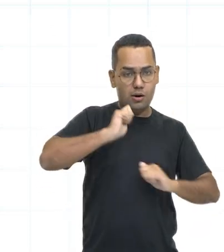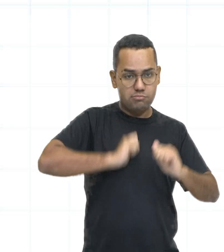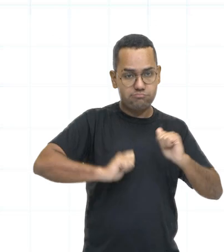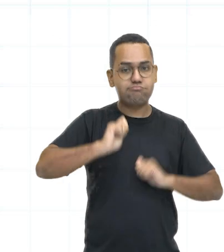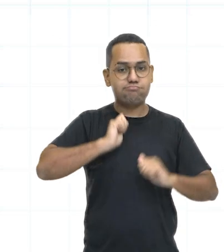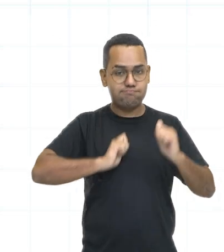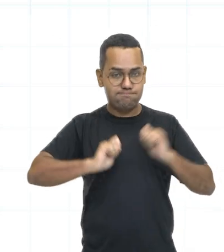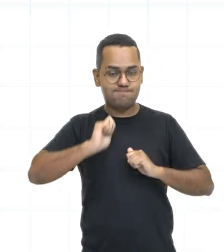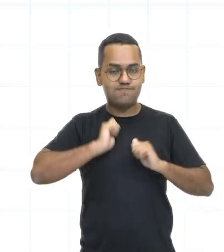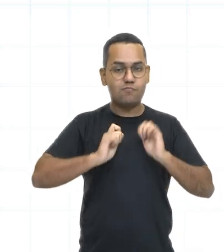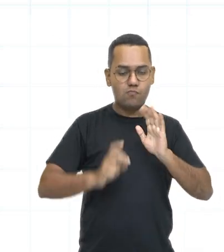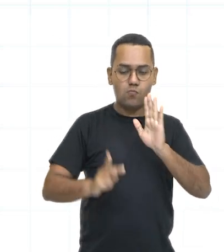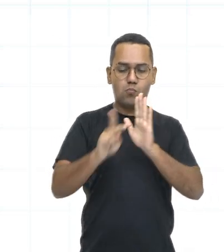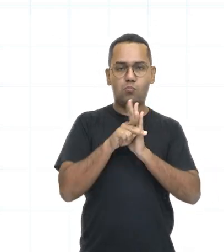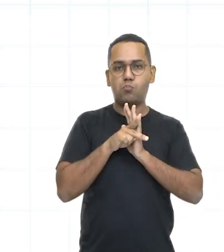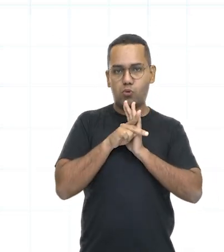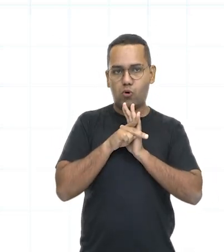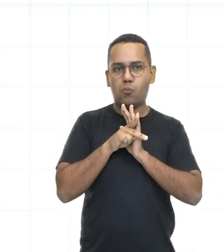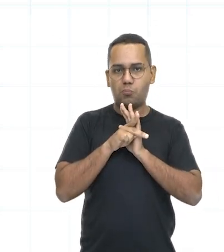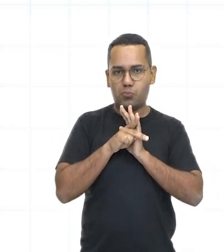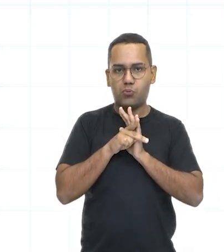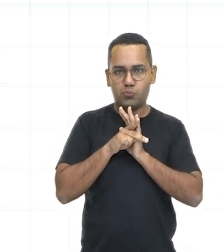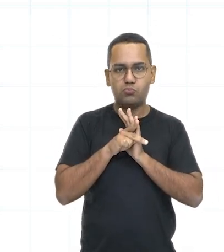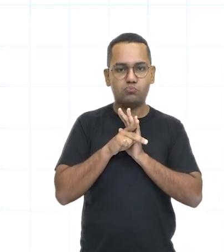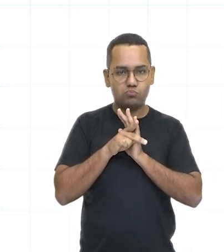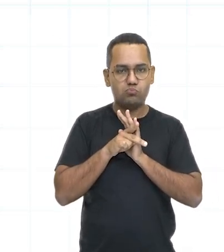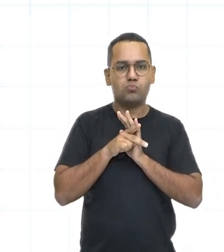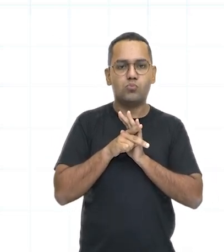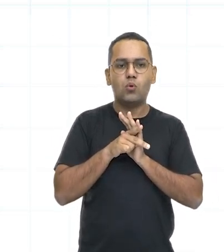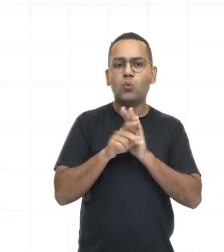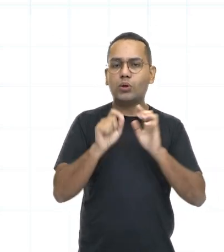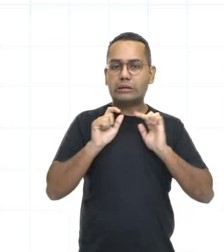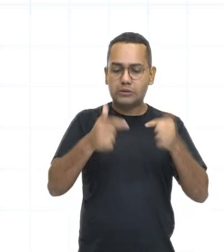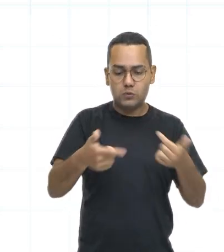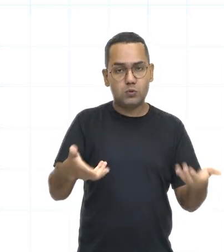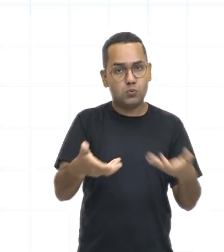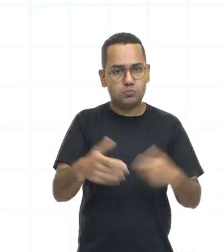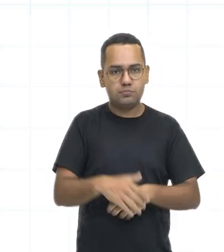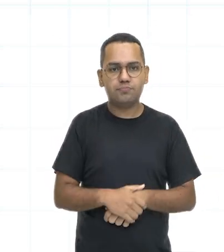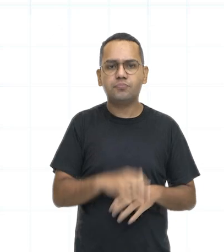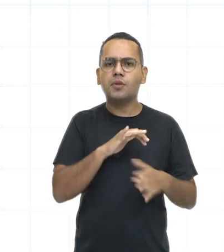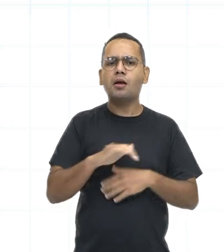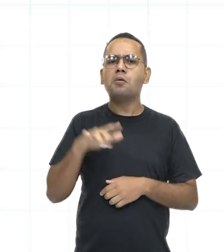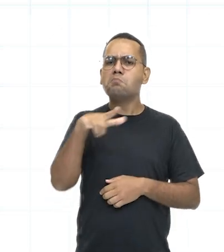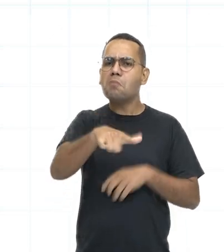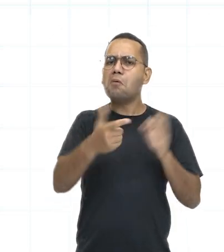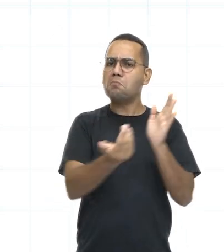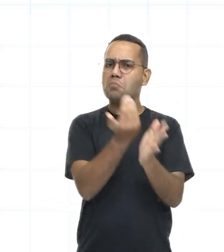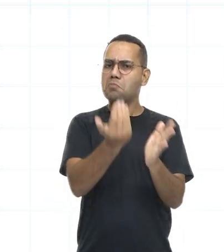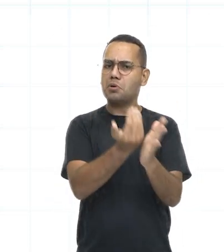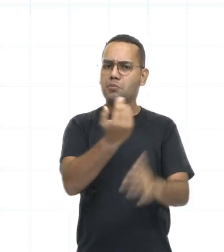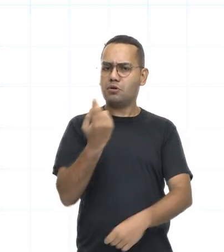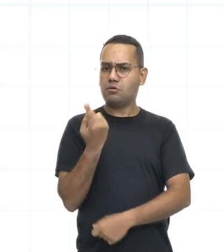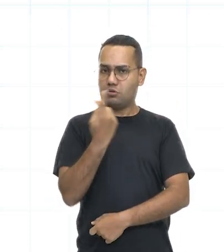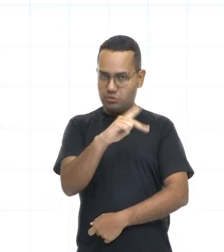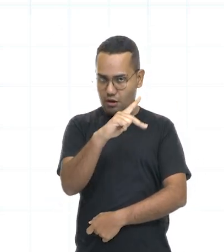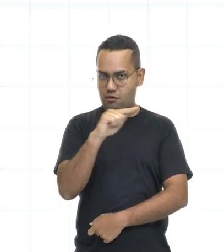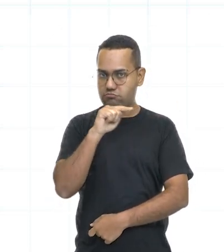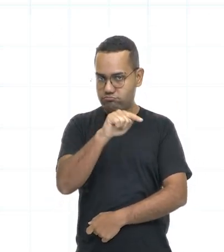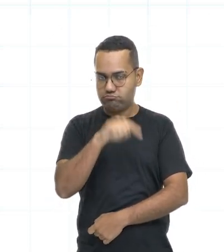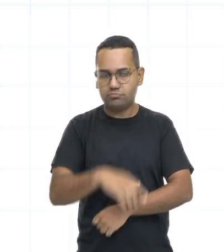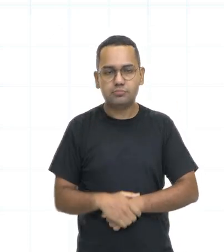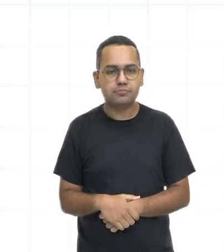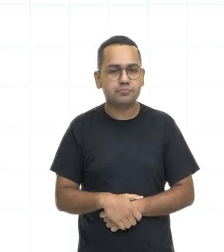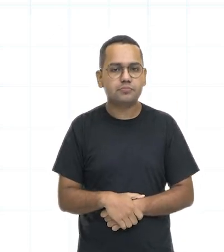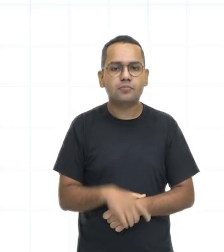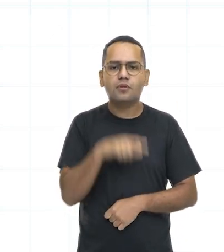sua intuição e com o momento presente. Em seu livro Improvisation for the Theatres,